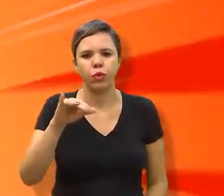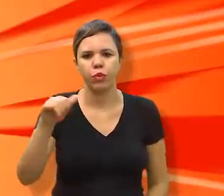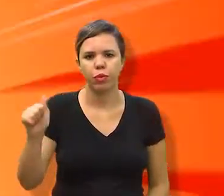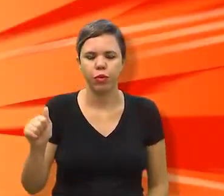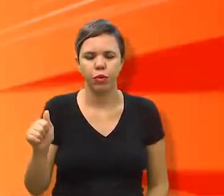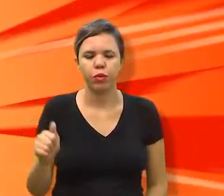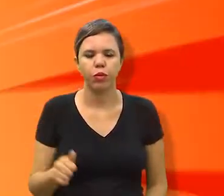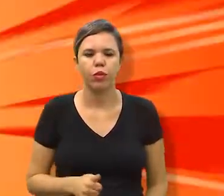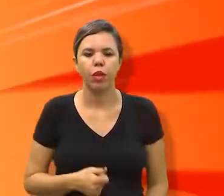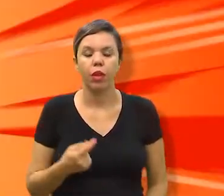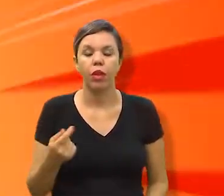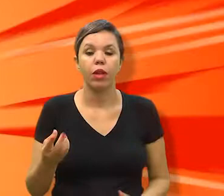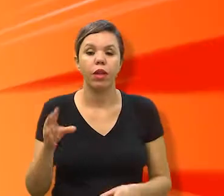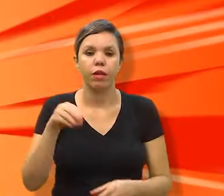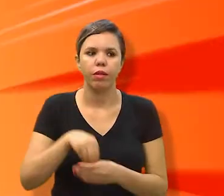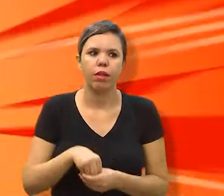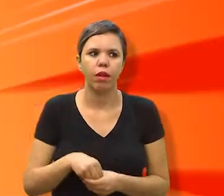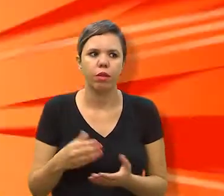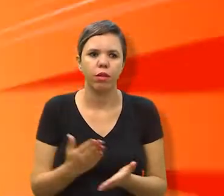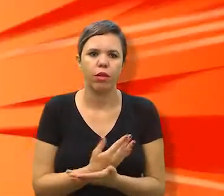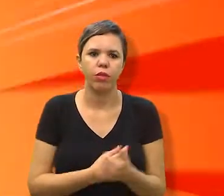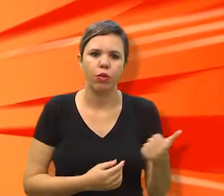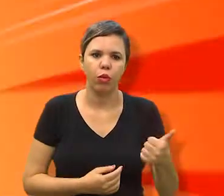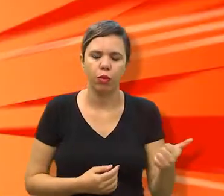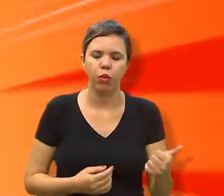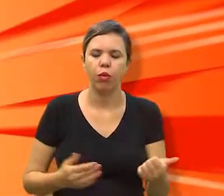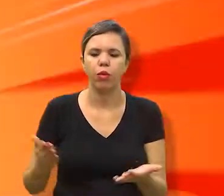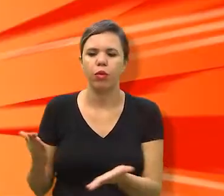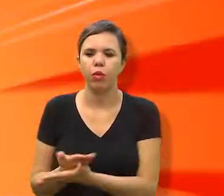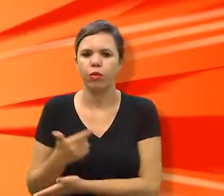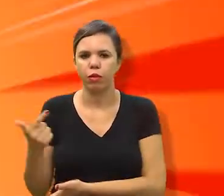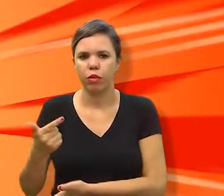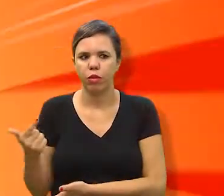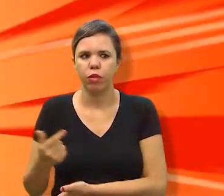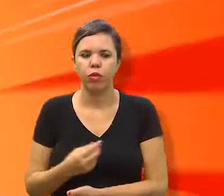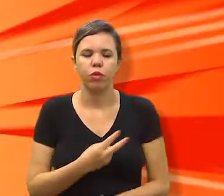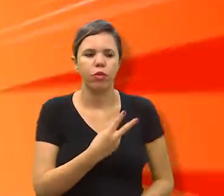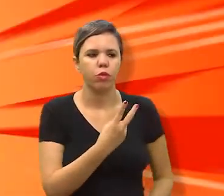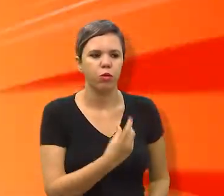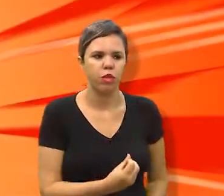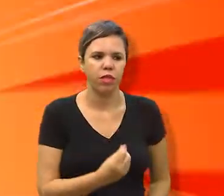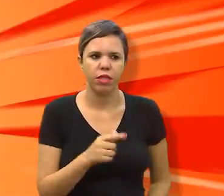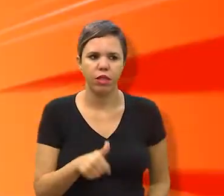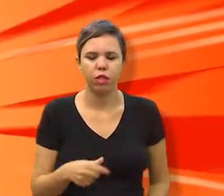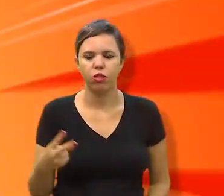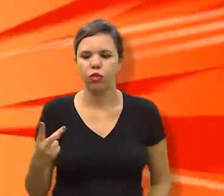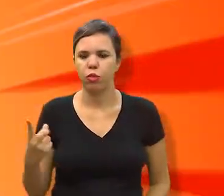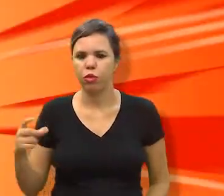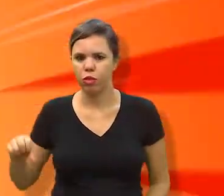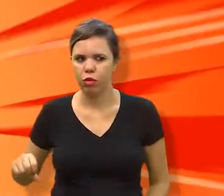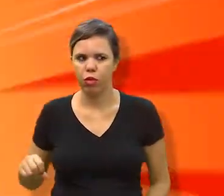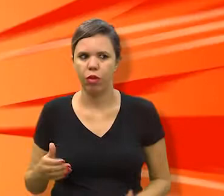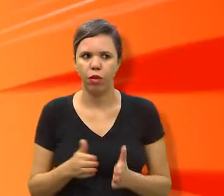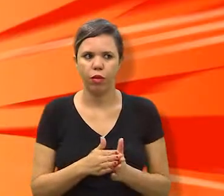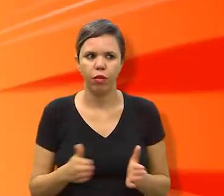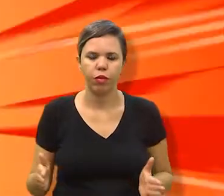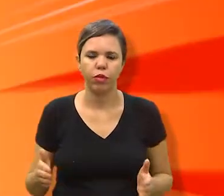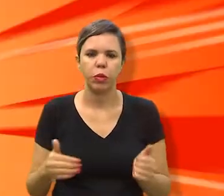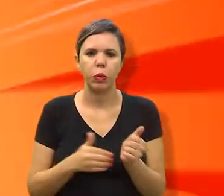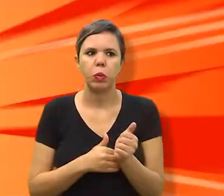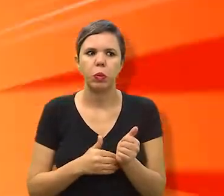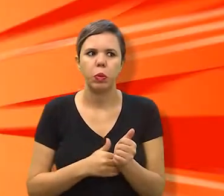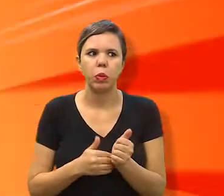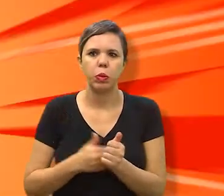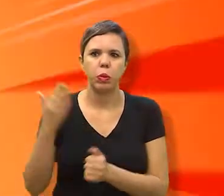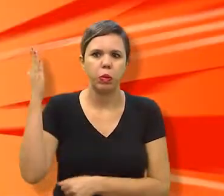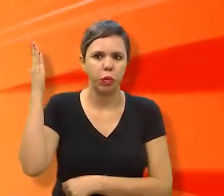no volume 1 e no volume 2. Né? O 1 saiu em 2017, o 2 em 2019. No meio do caminho, a gente lançou o Arquivos Secretos